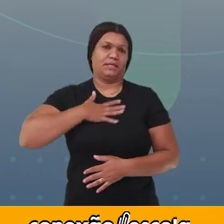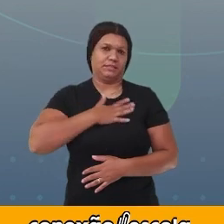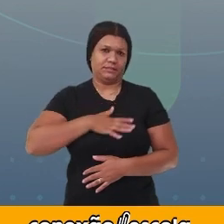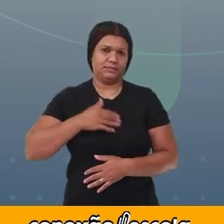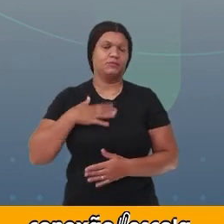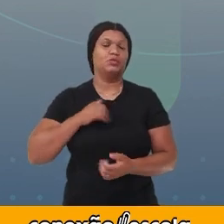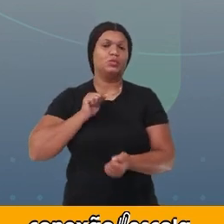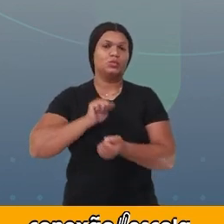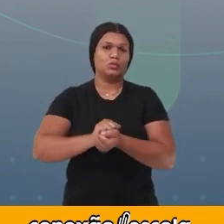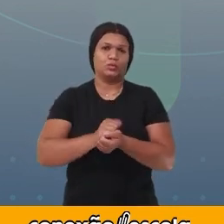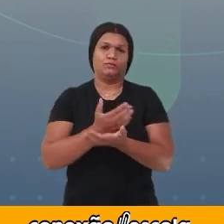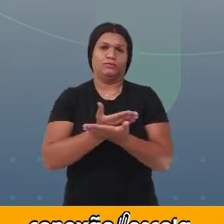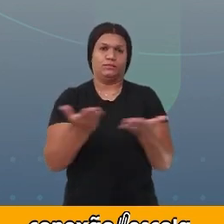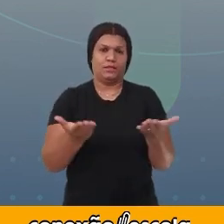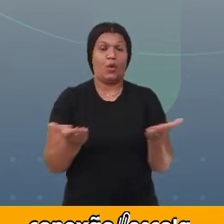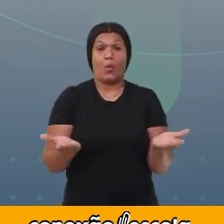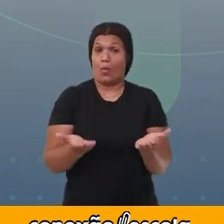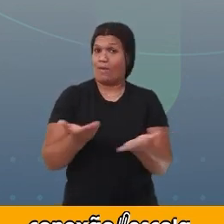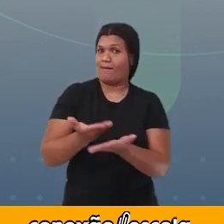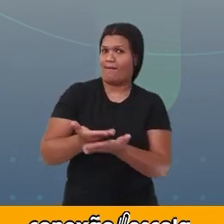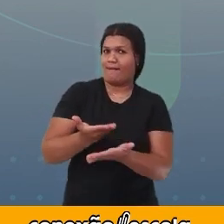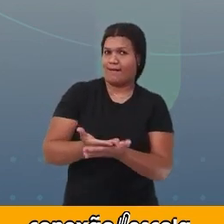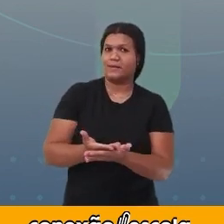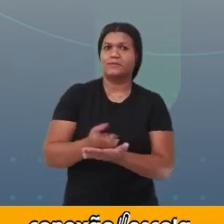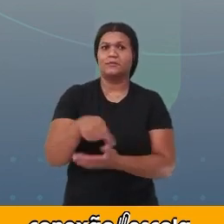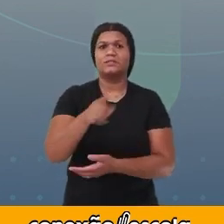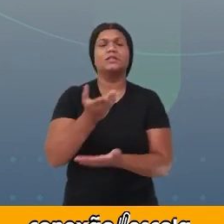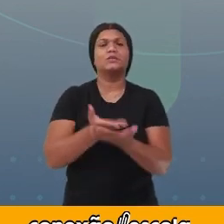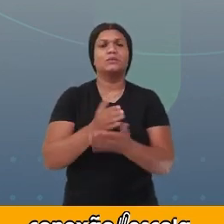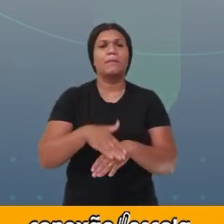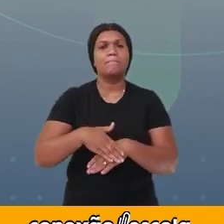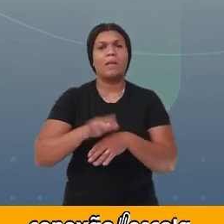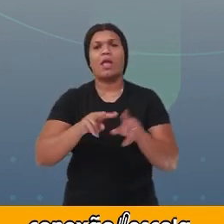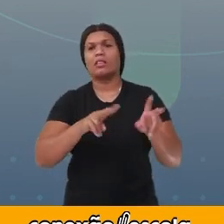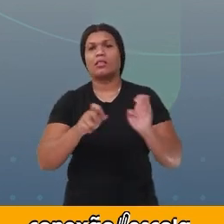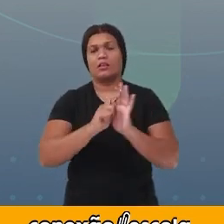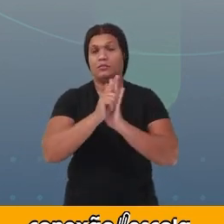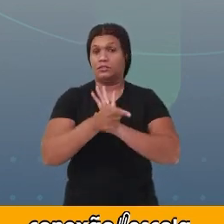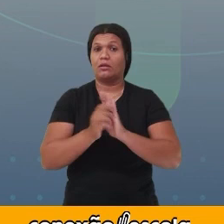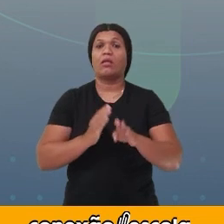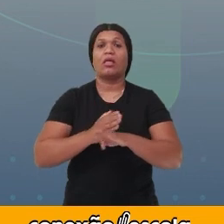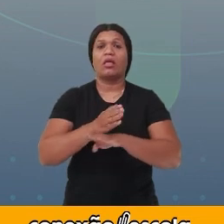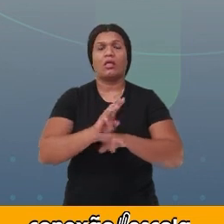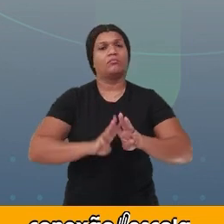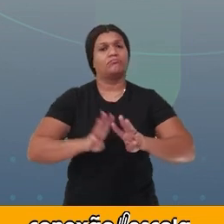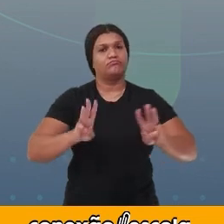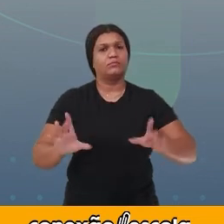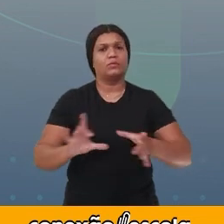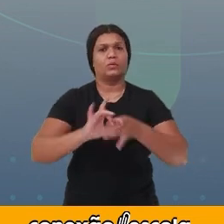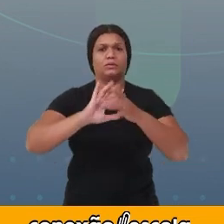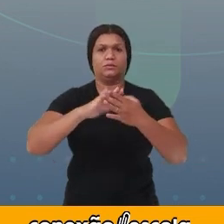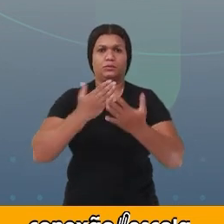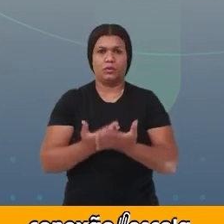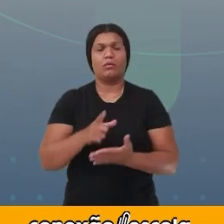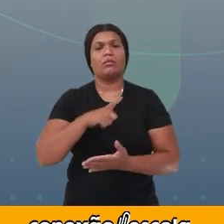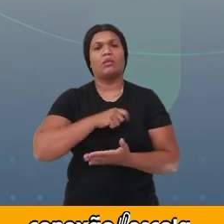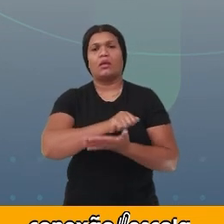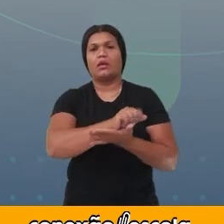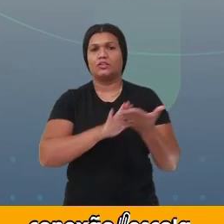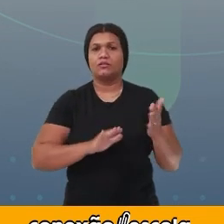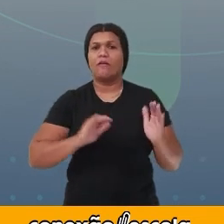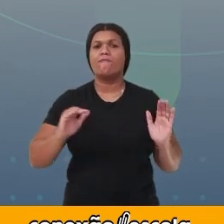estar com você nessa aula. Para você estudar um pouquinho mais sobre esses gêneros, acesse o portal Conexão Escola. Lá tem uma